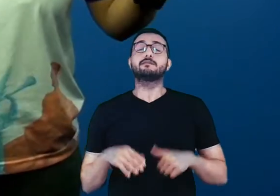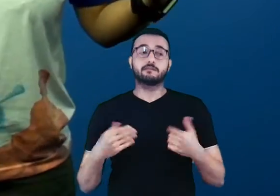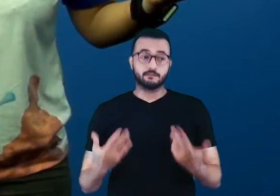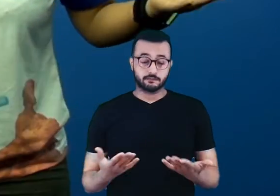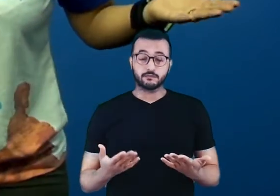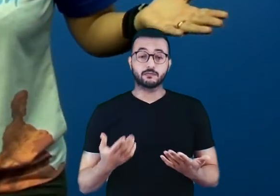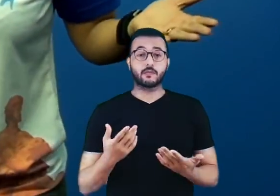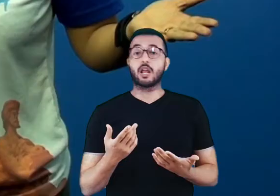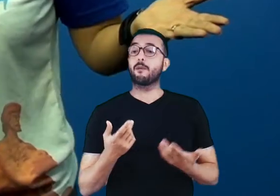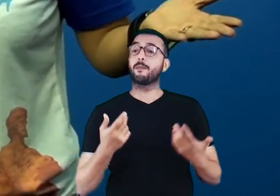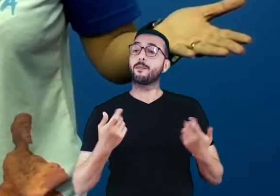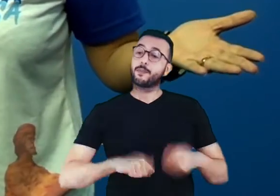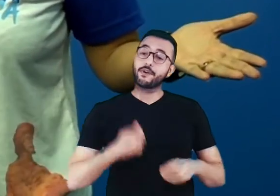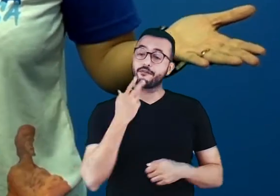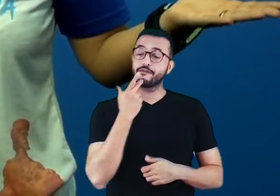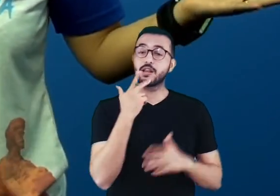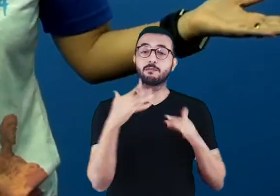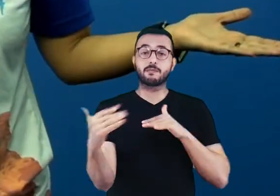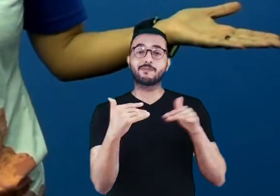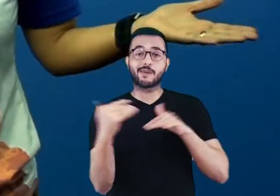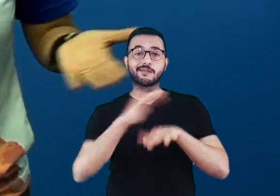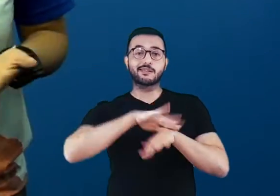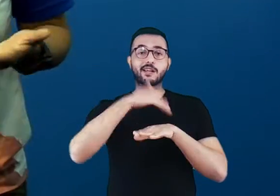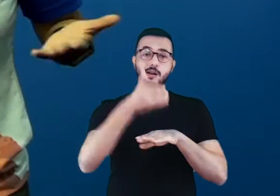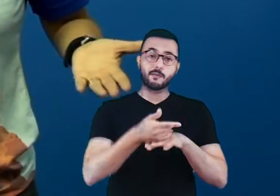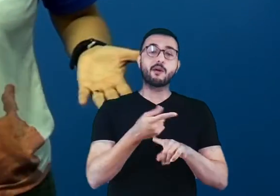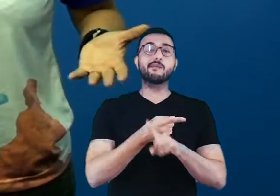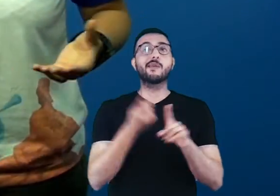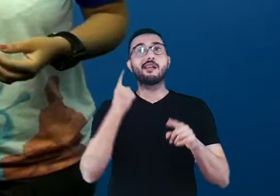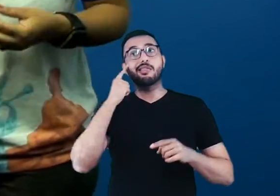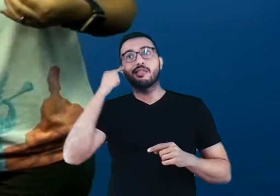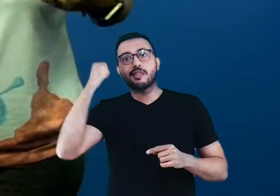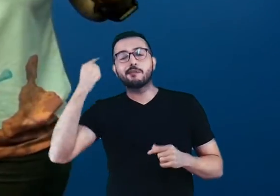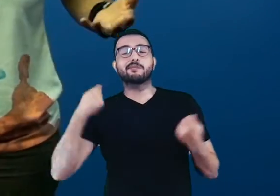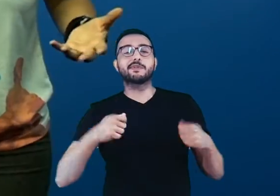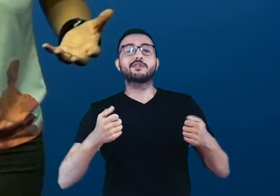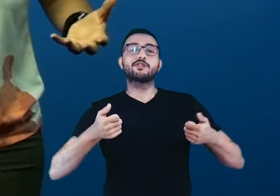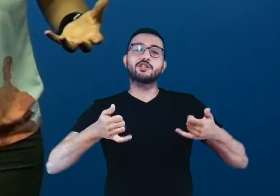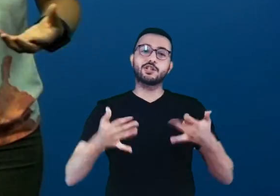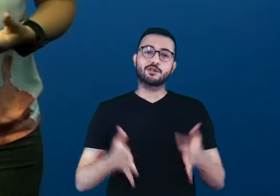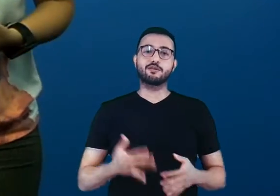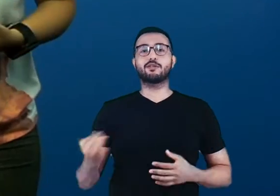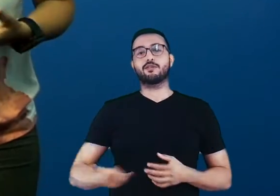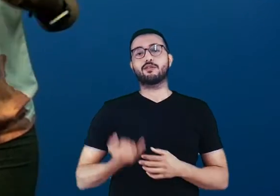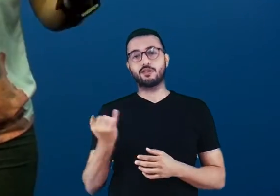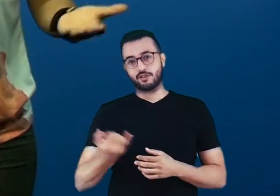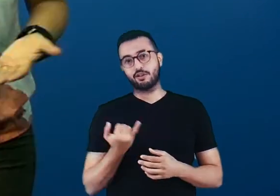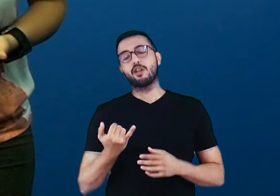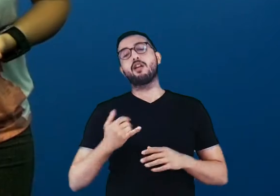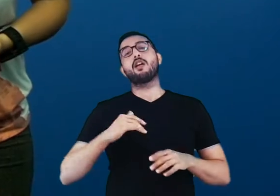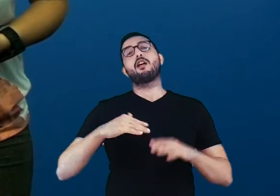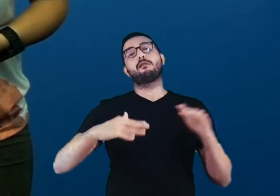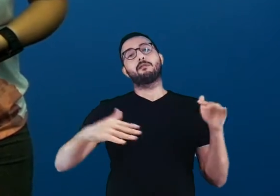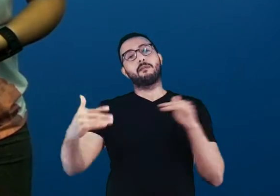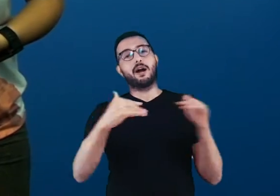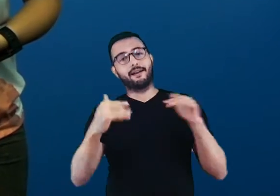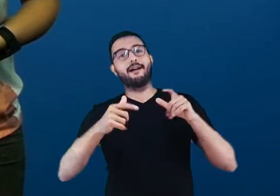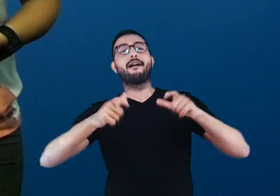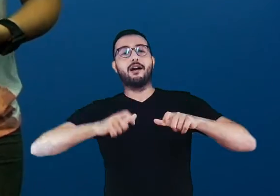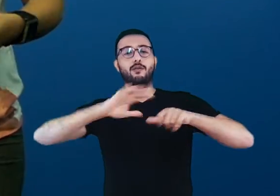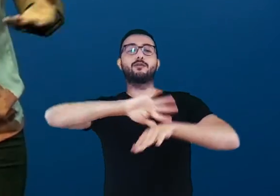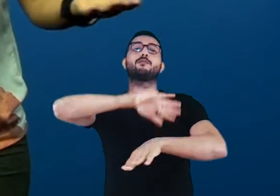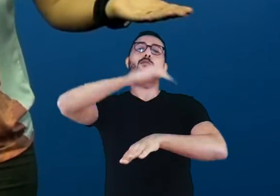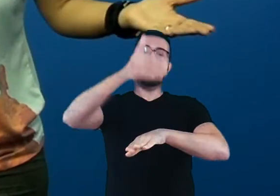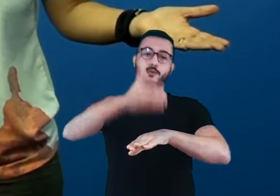Então, não podemos falar em Batalha das Tabocas sem antes mencionar a importância do palco de batalha, que foi o Monte das